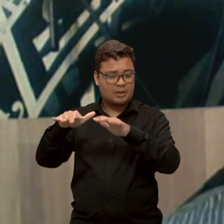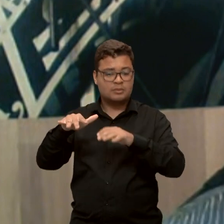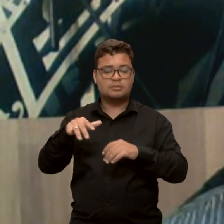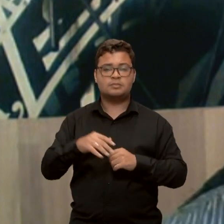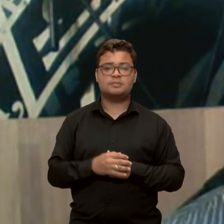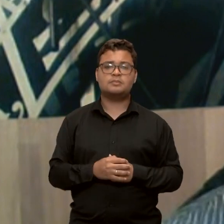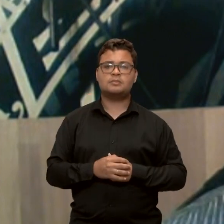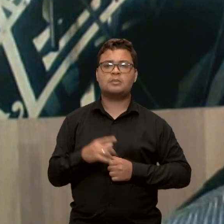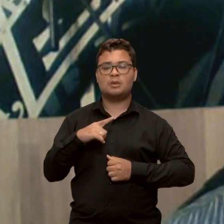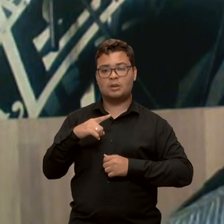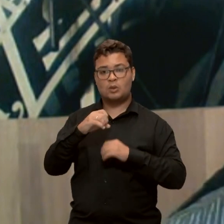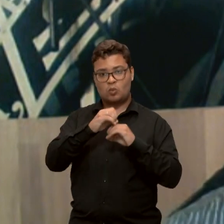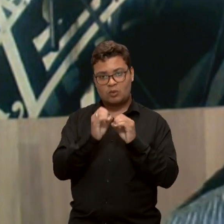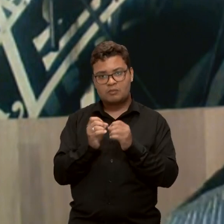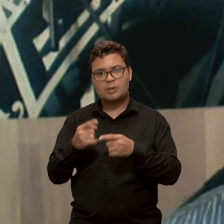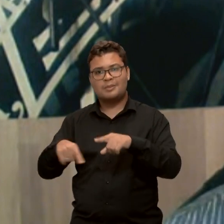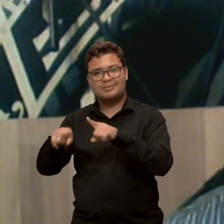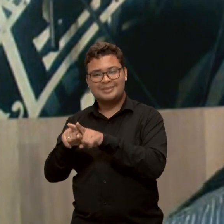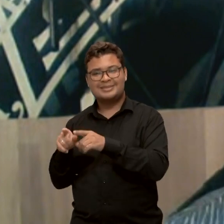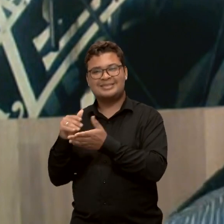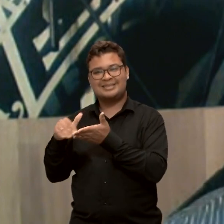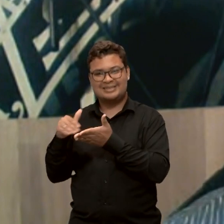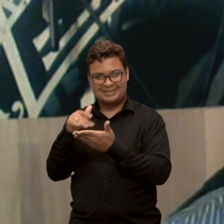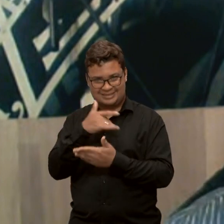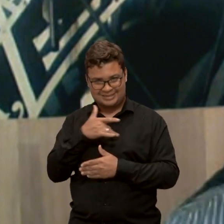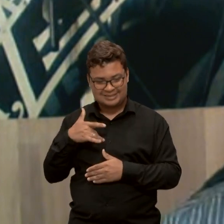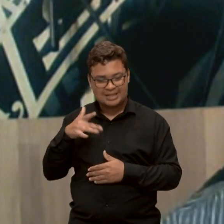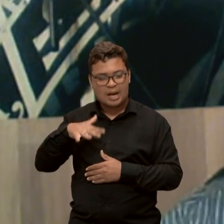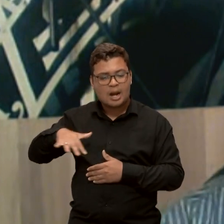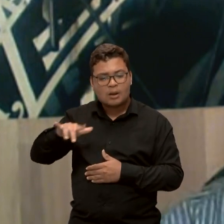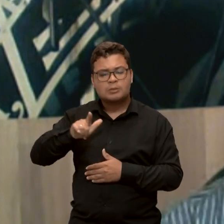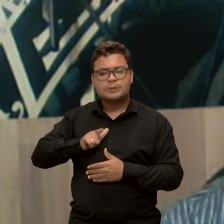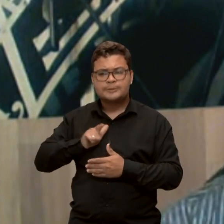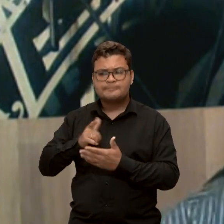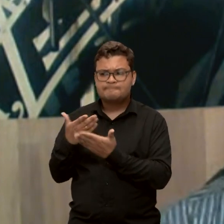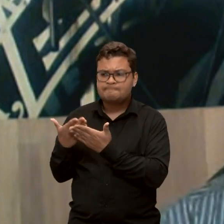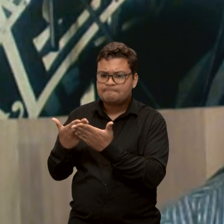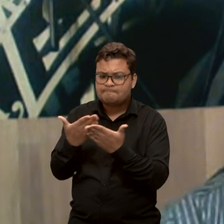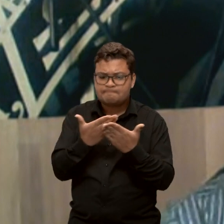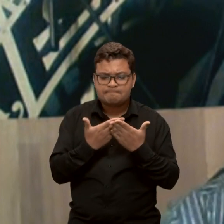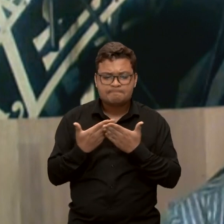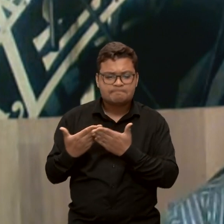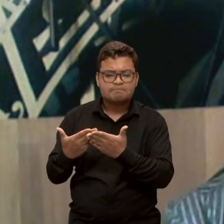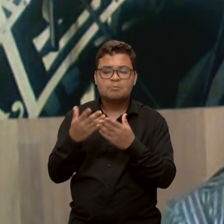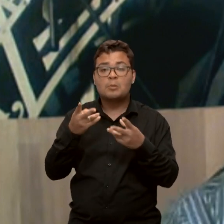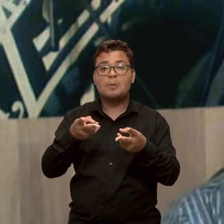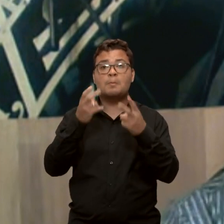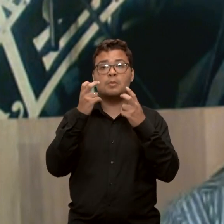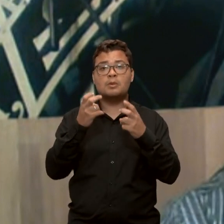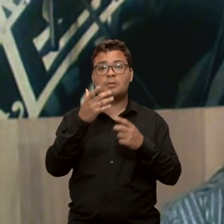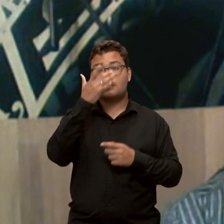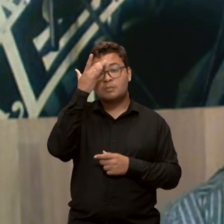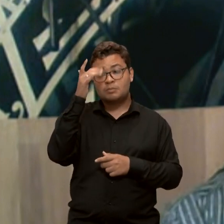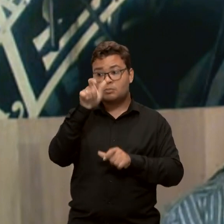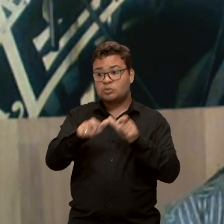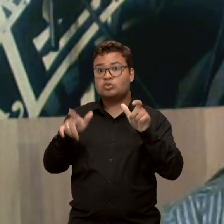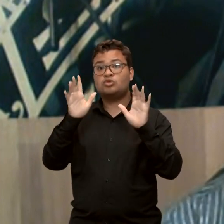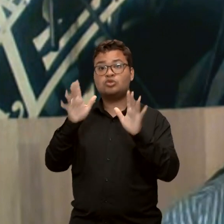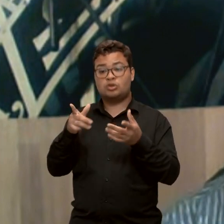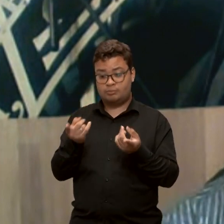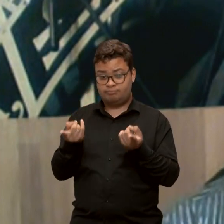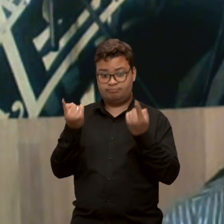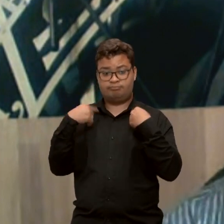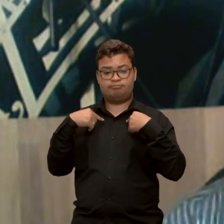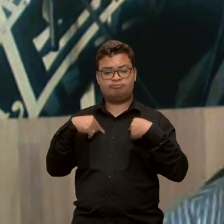será que fizeram infecção 2 vezes pelo dengue 1? No primeiro ano da pandemia de Covid,